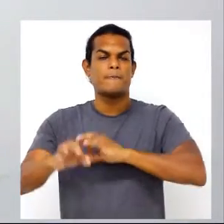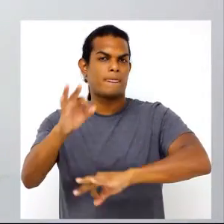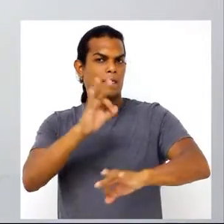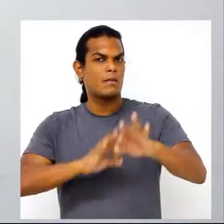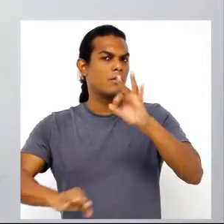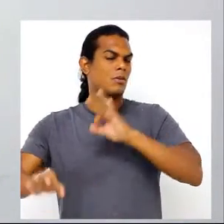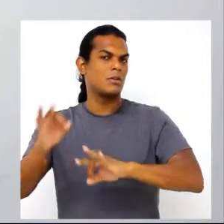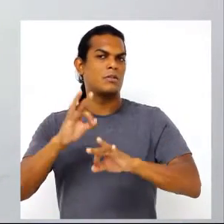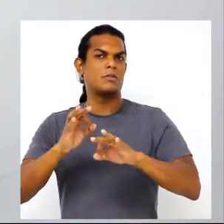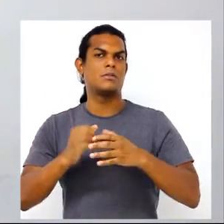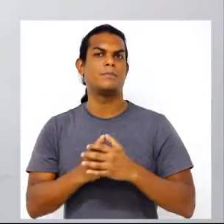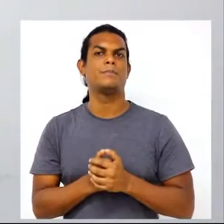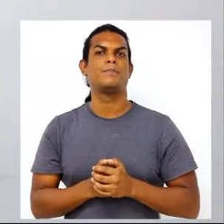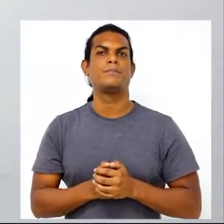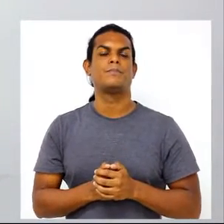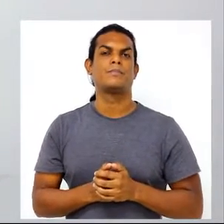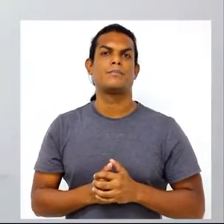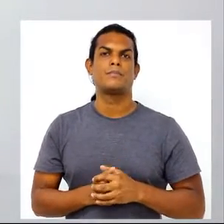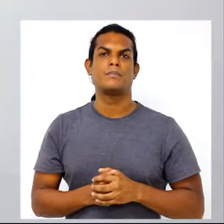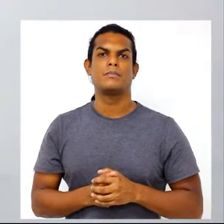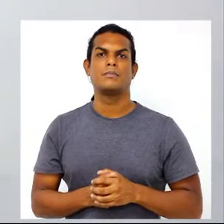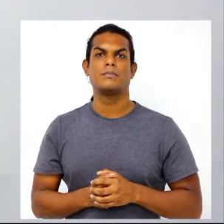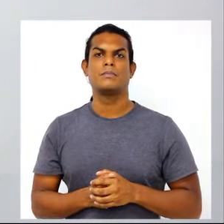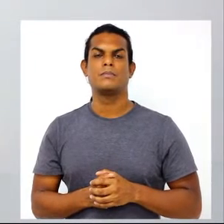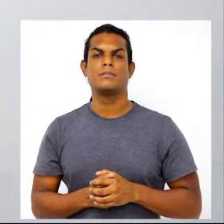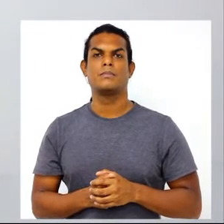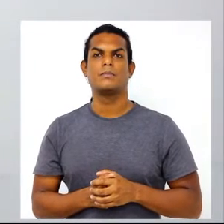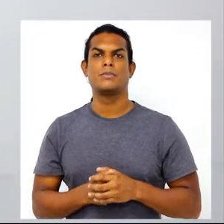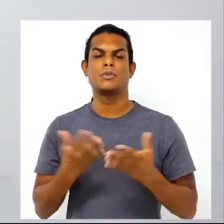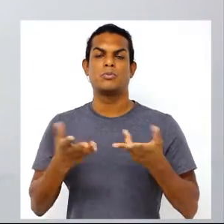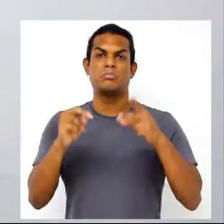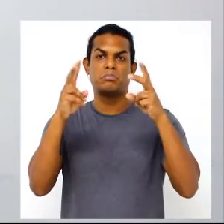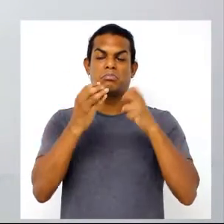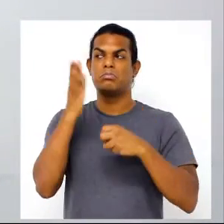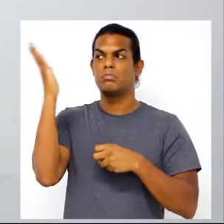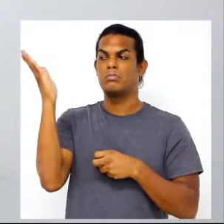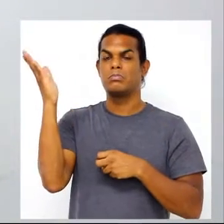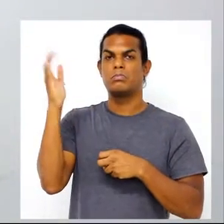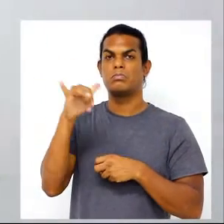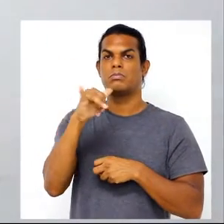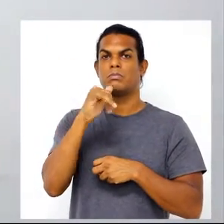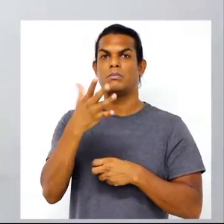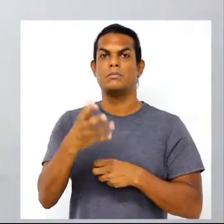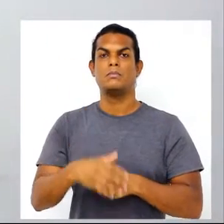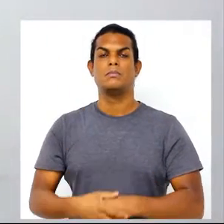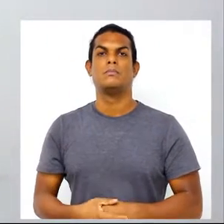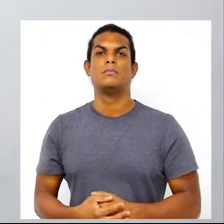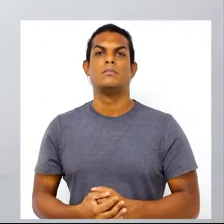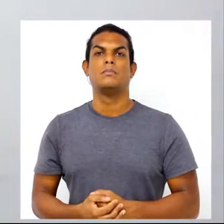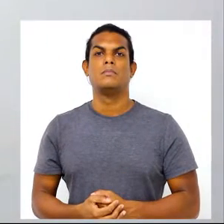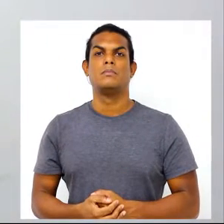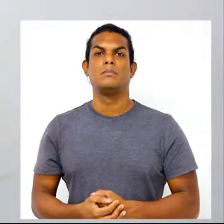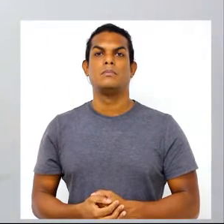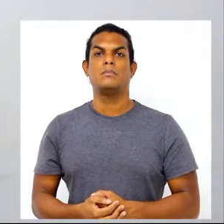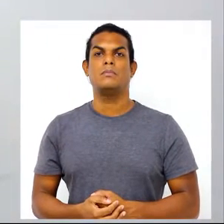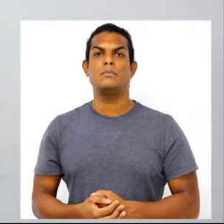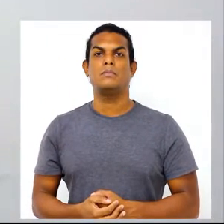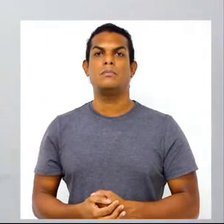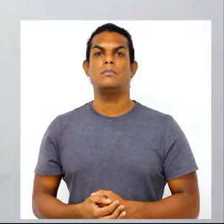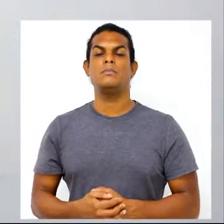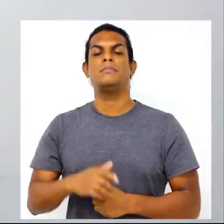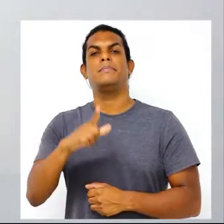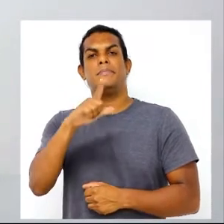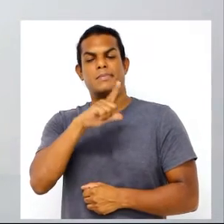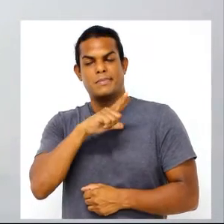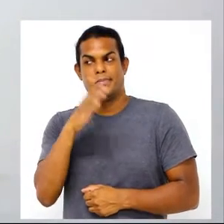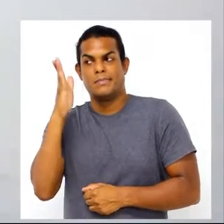ligados, articulados e encadeados, como a gente pode perceber no primeiro exemplo, né? Em que